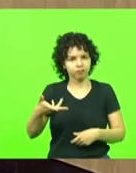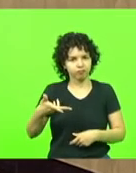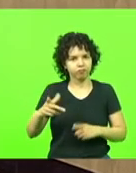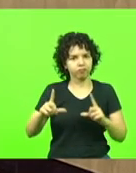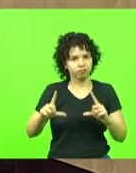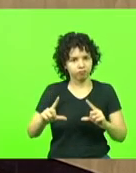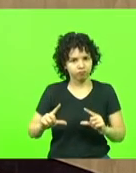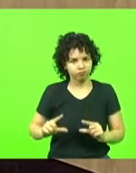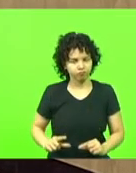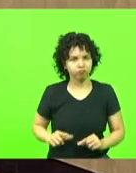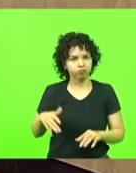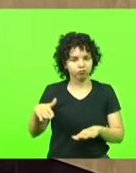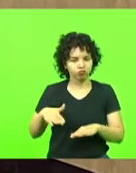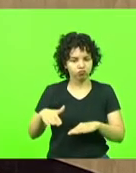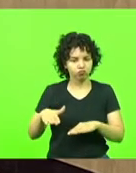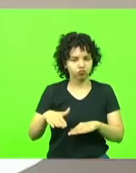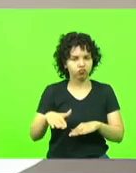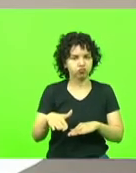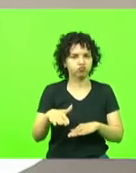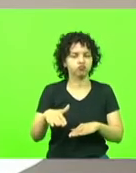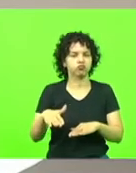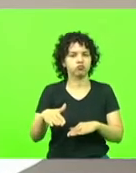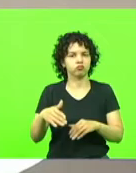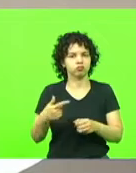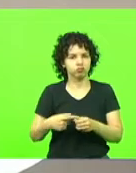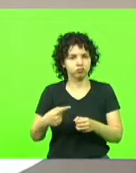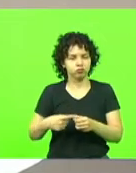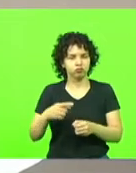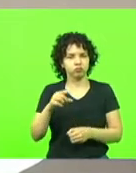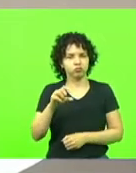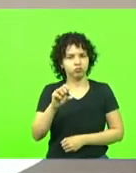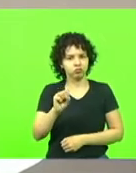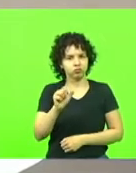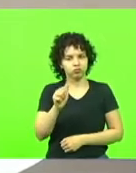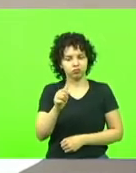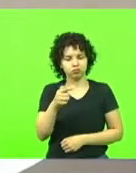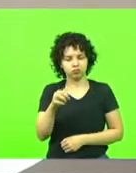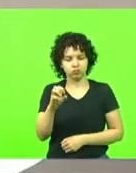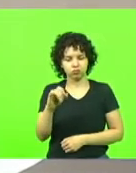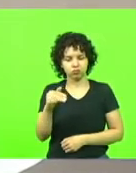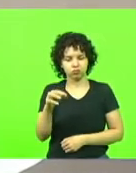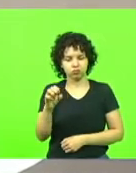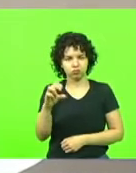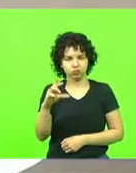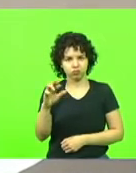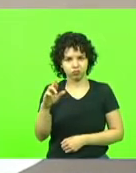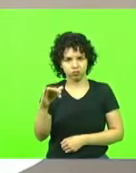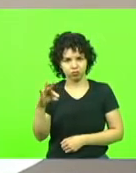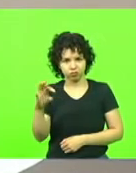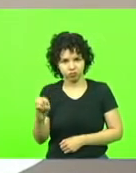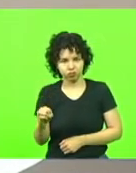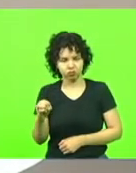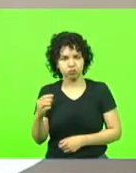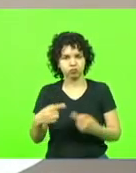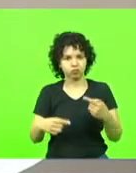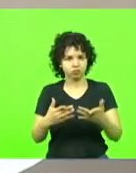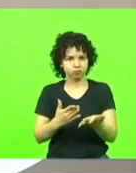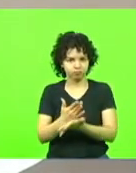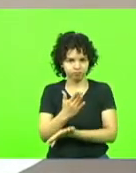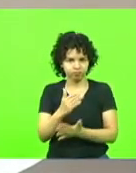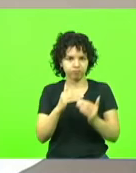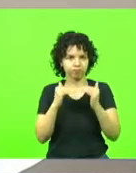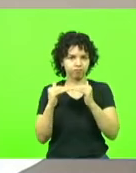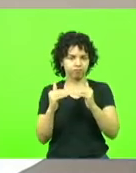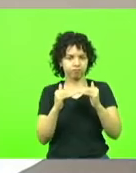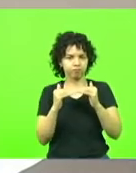município de São José do Cerrito. Em discussão? Não havendo quem queira discutir, em votação, aprovado por